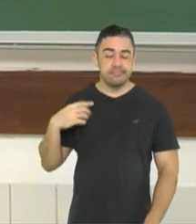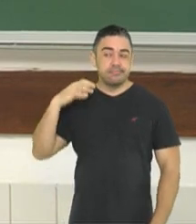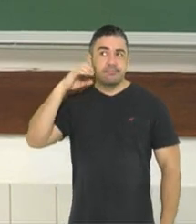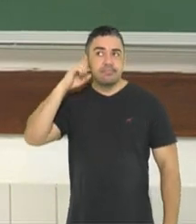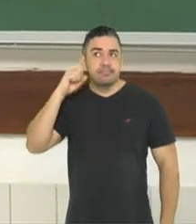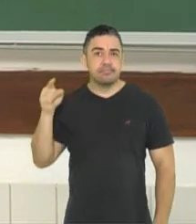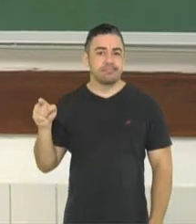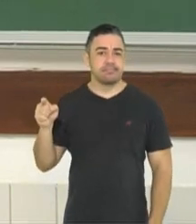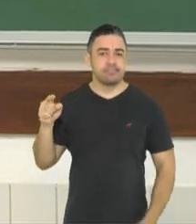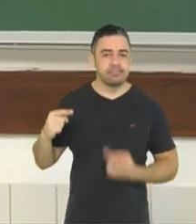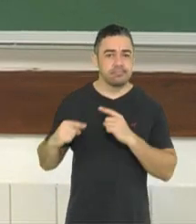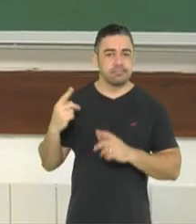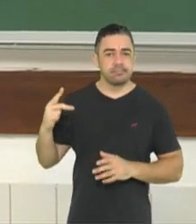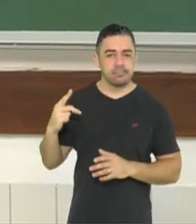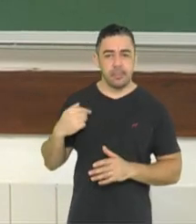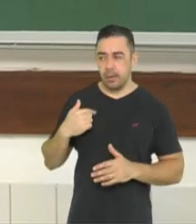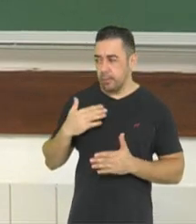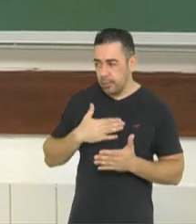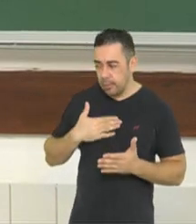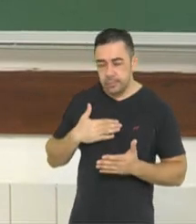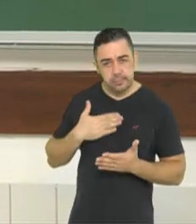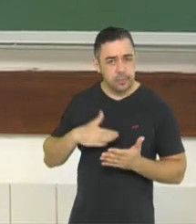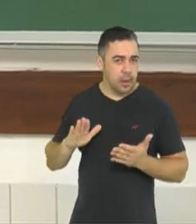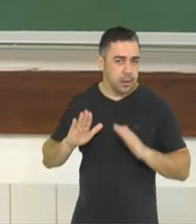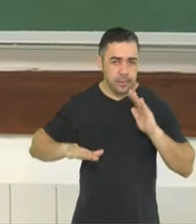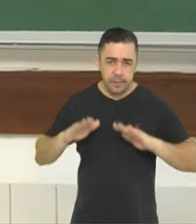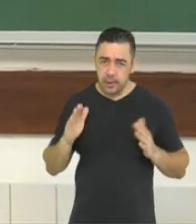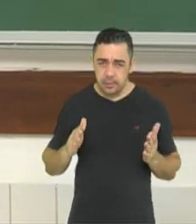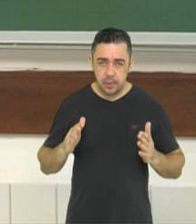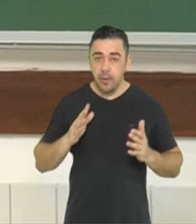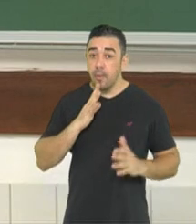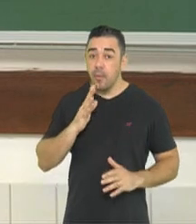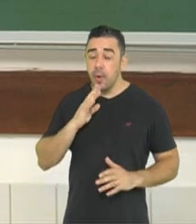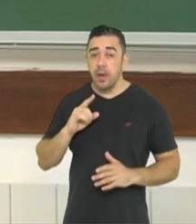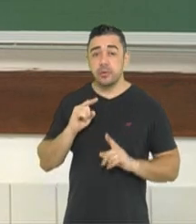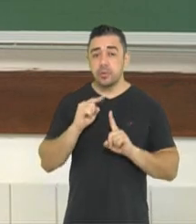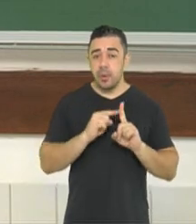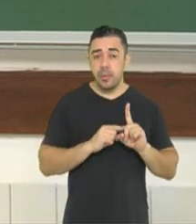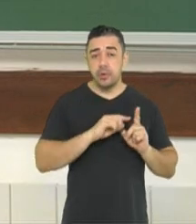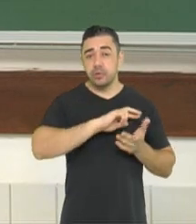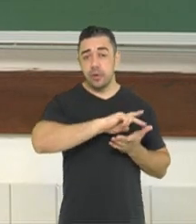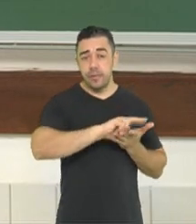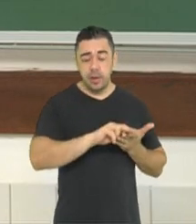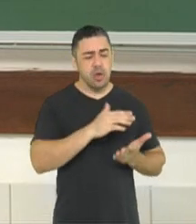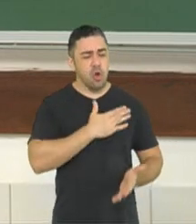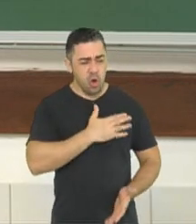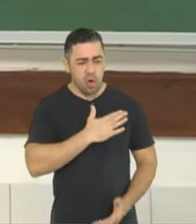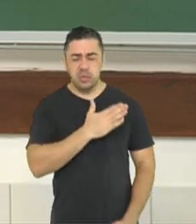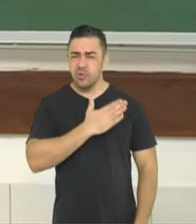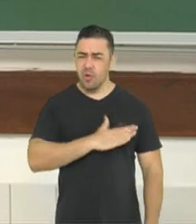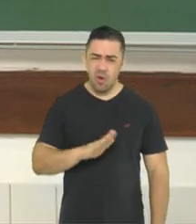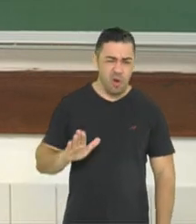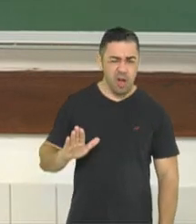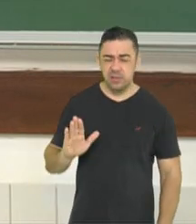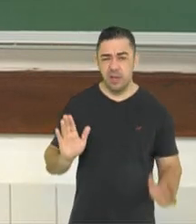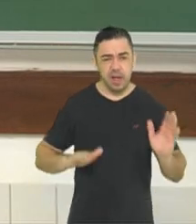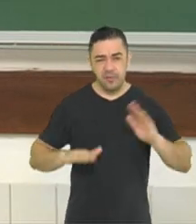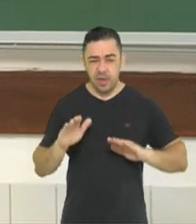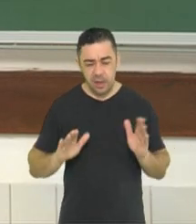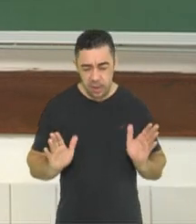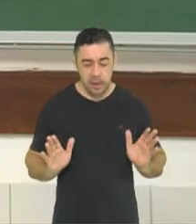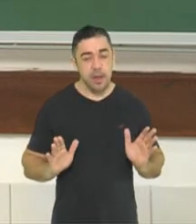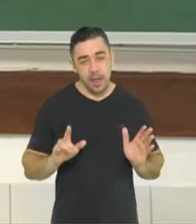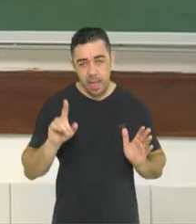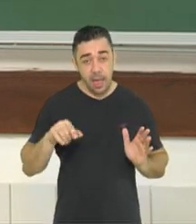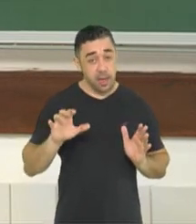E essa variedade de estilos, às vezes a gente conhece uns estilos que a gente gosta, outros a gente rejeita, né?